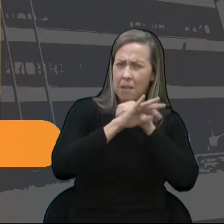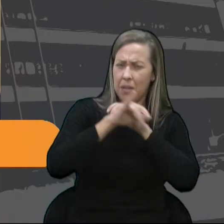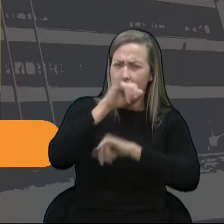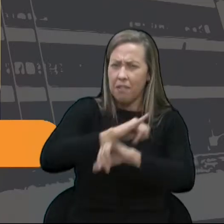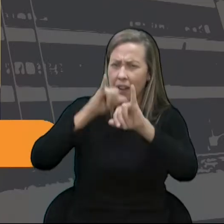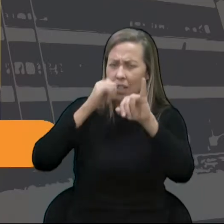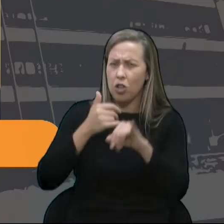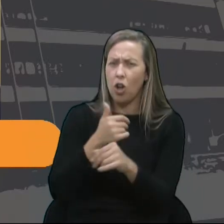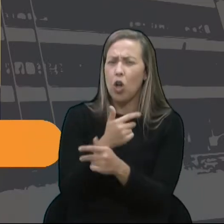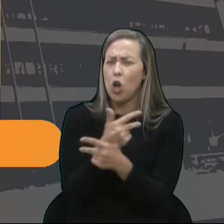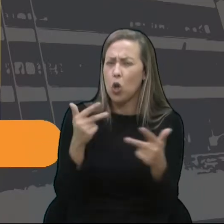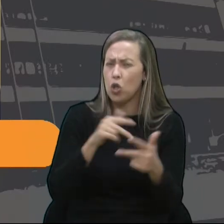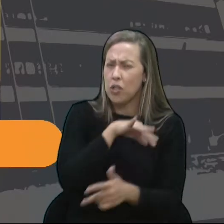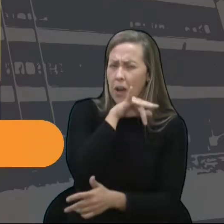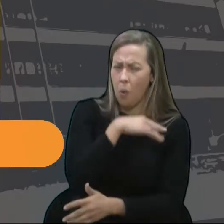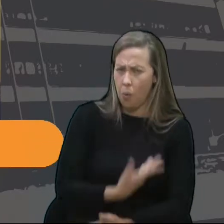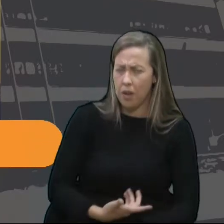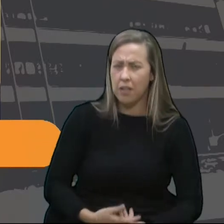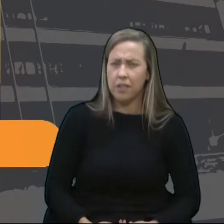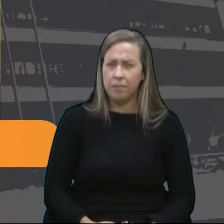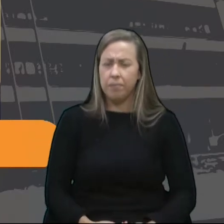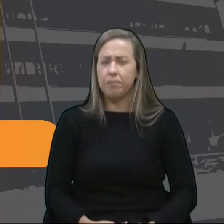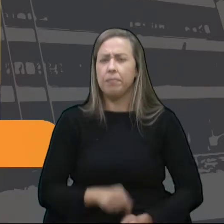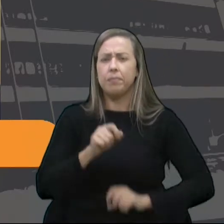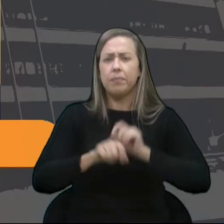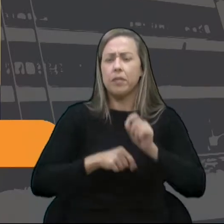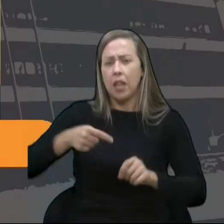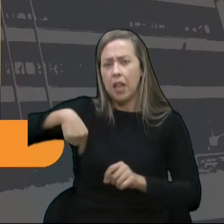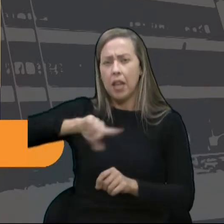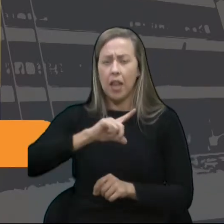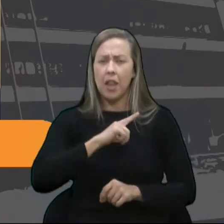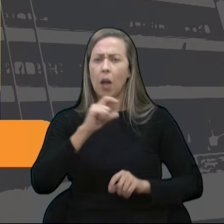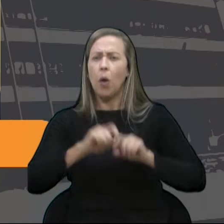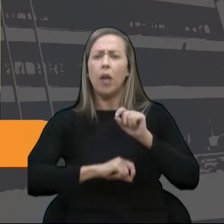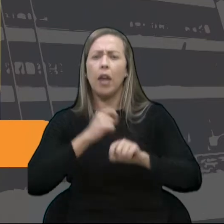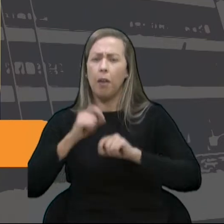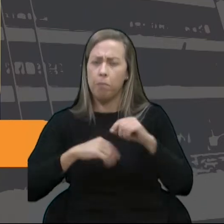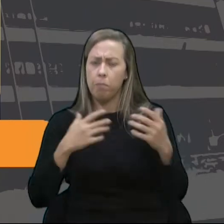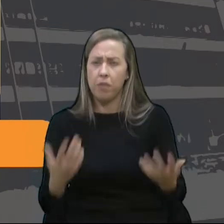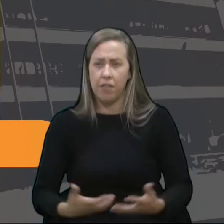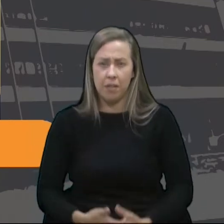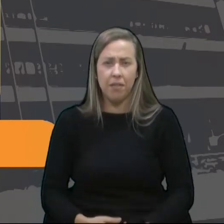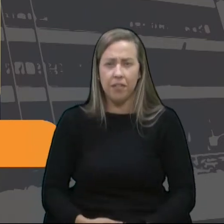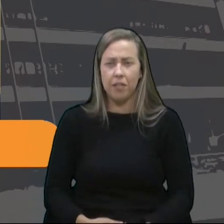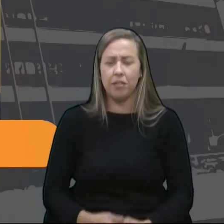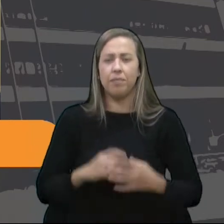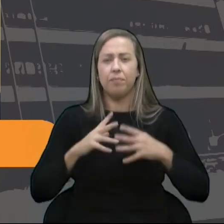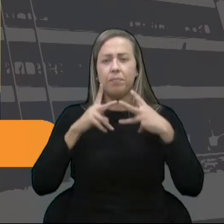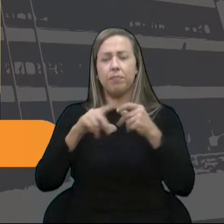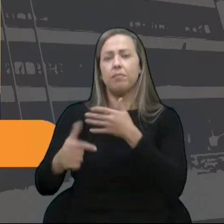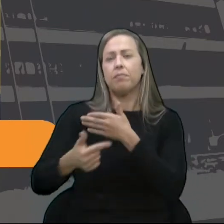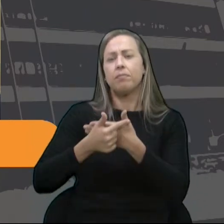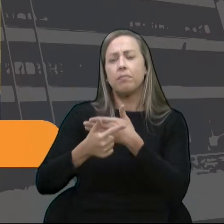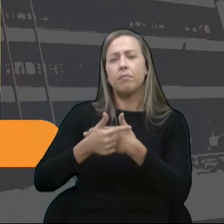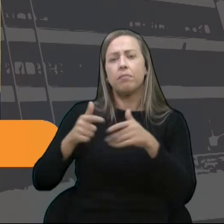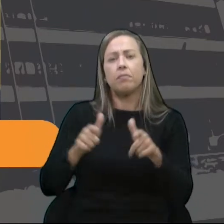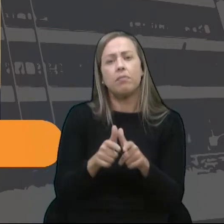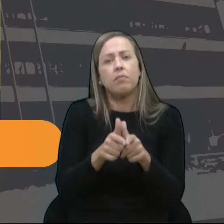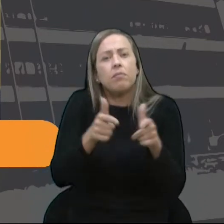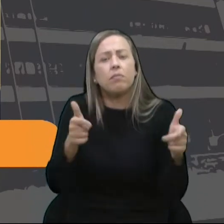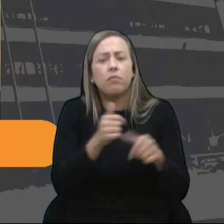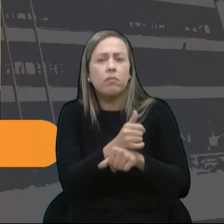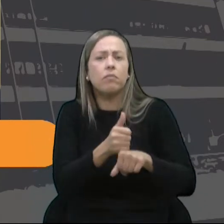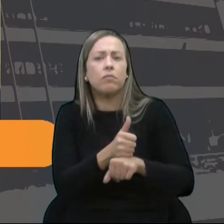ruim. É aquela coisa, né? Nós temos uma situação em que o papel do jornalismo